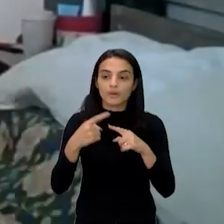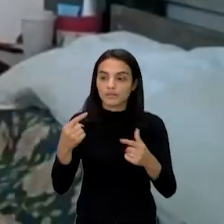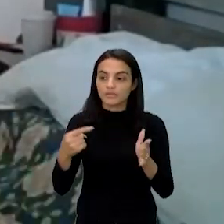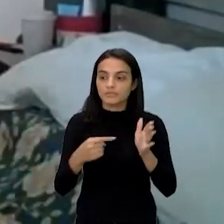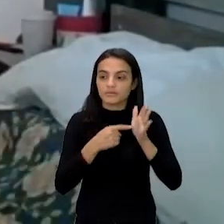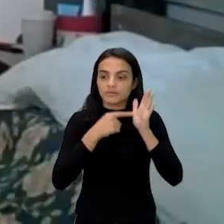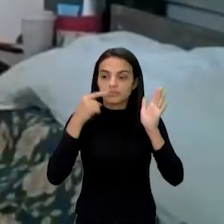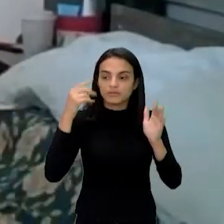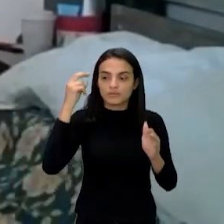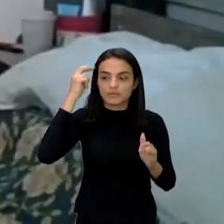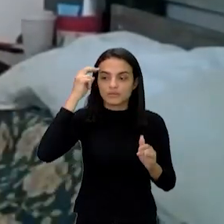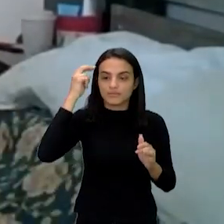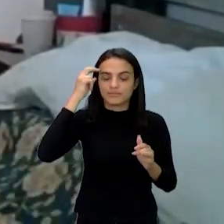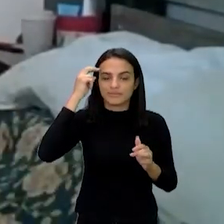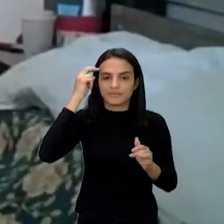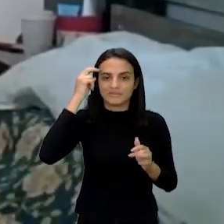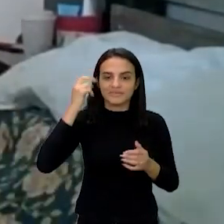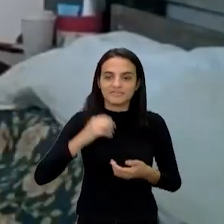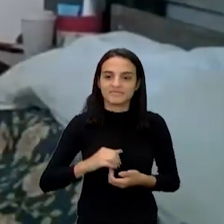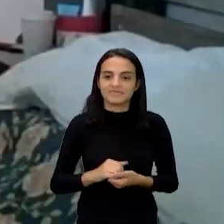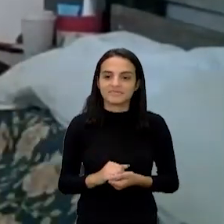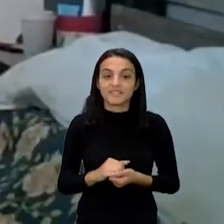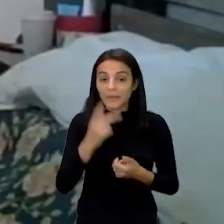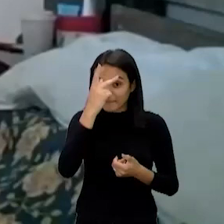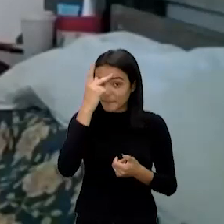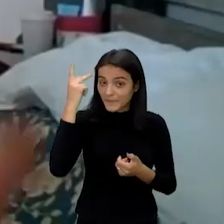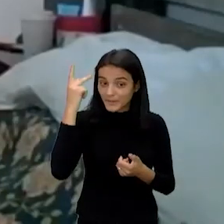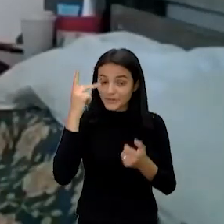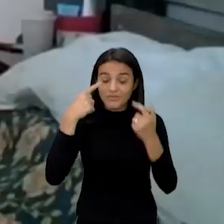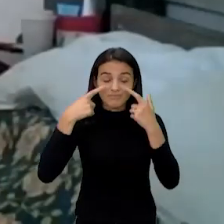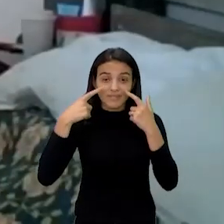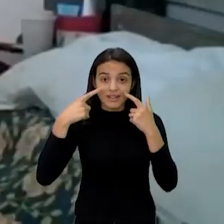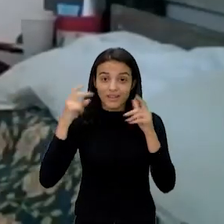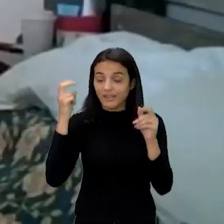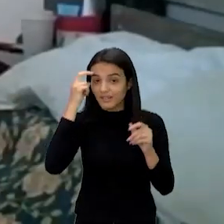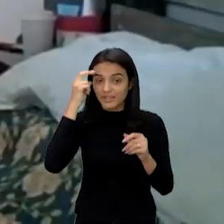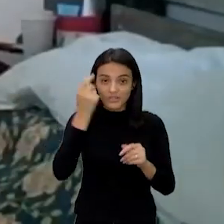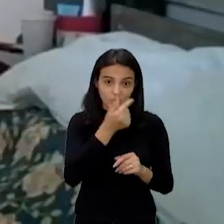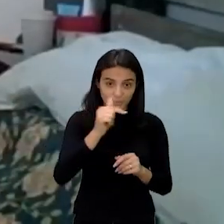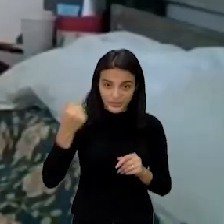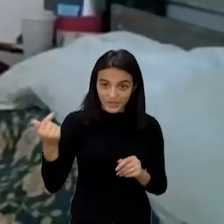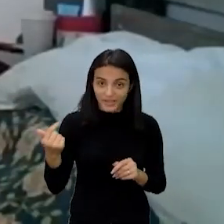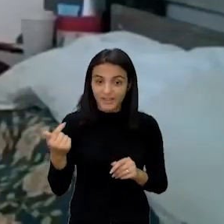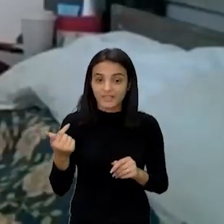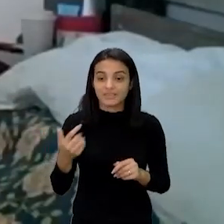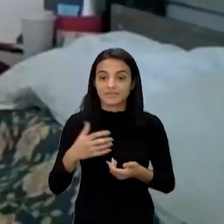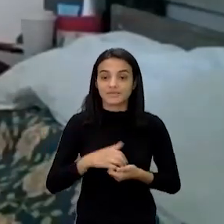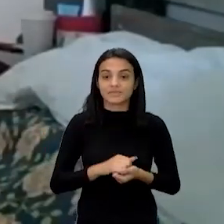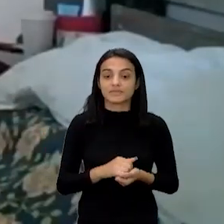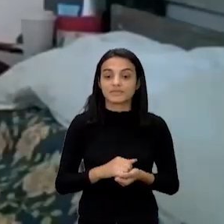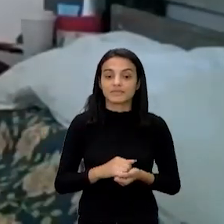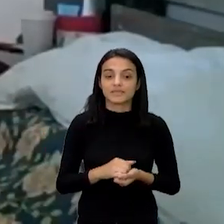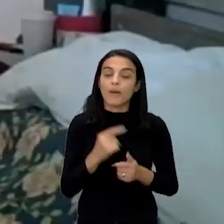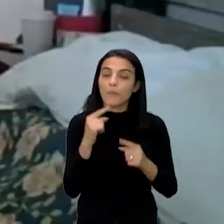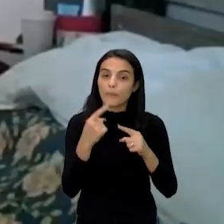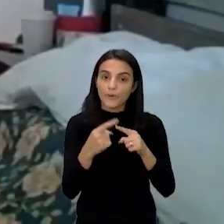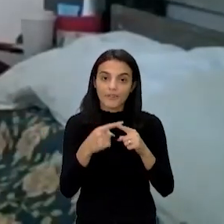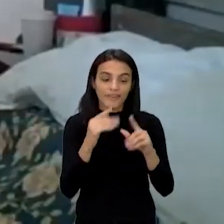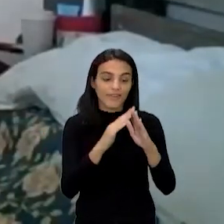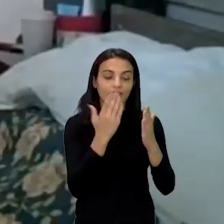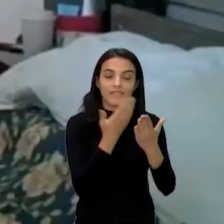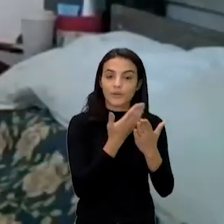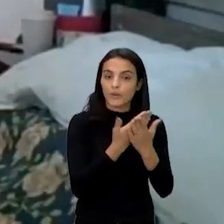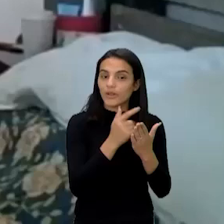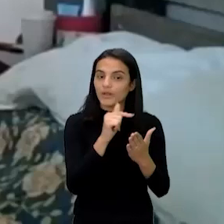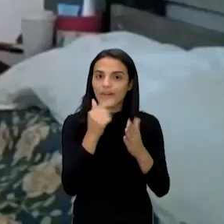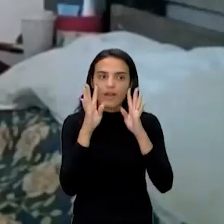eu me sentia uma pessoa que não era inteligente, com muitas dificuldades de aprendizagem, porque na escola eu não tinha atenção,